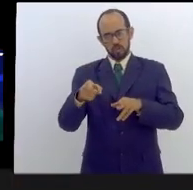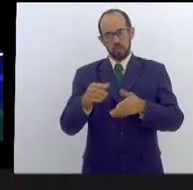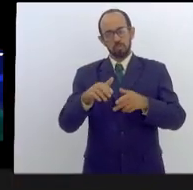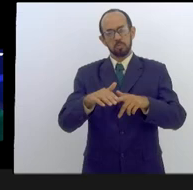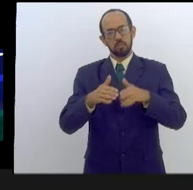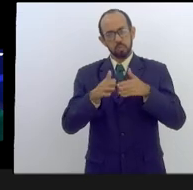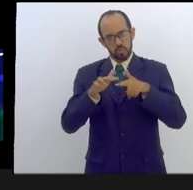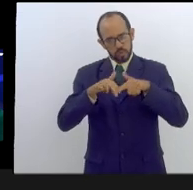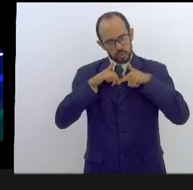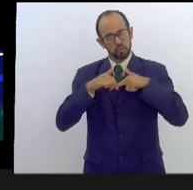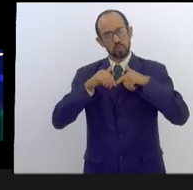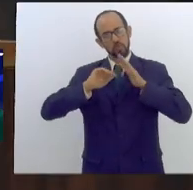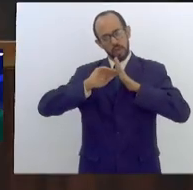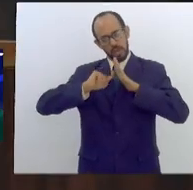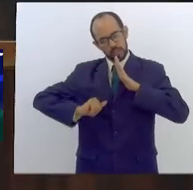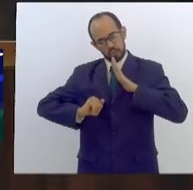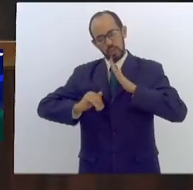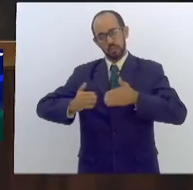retirada, por favor.